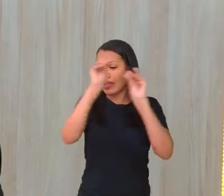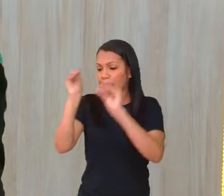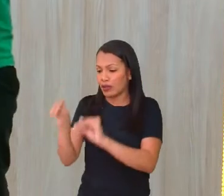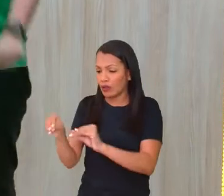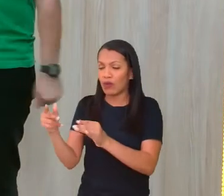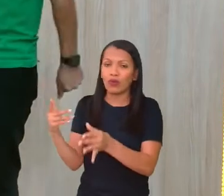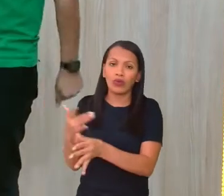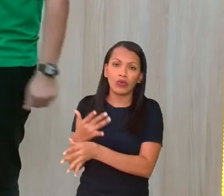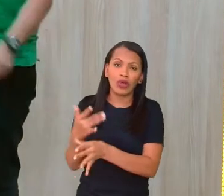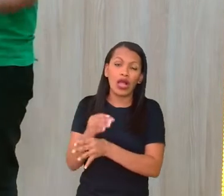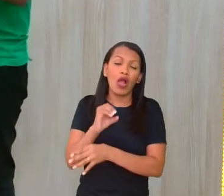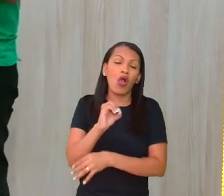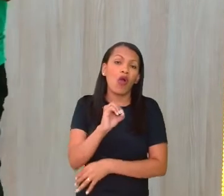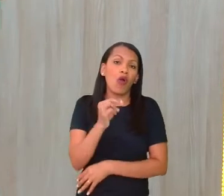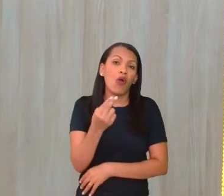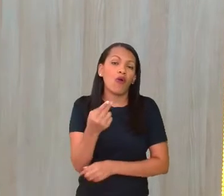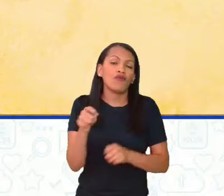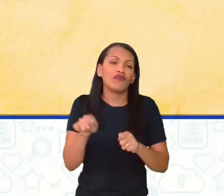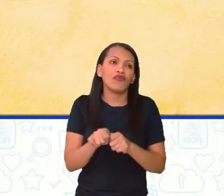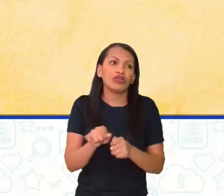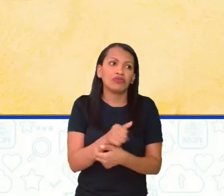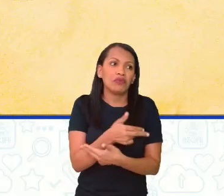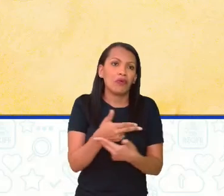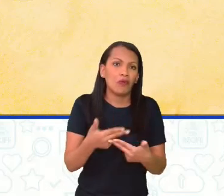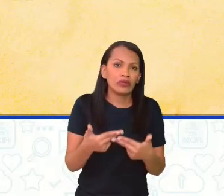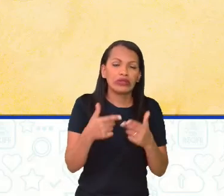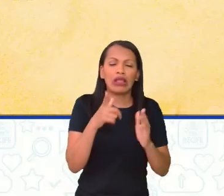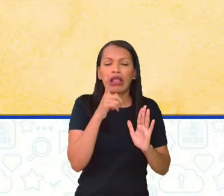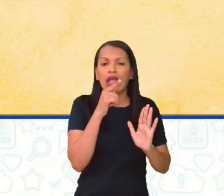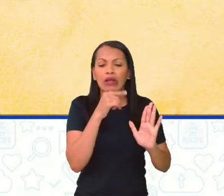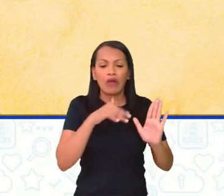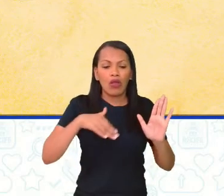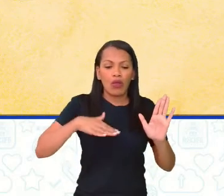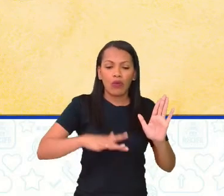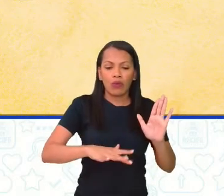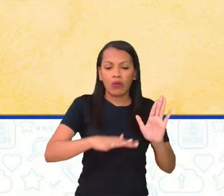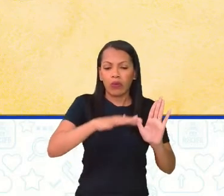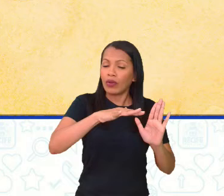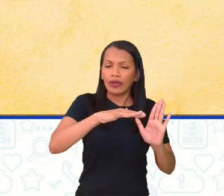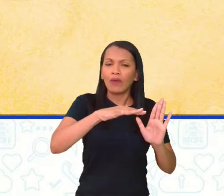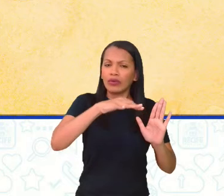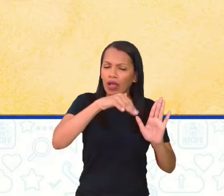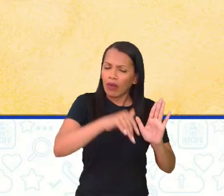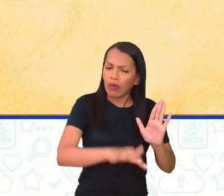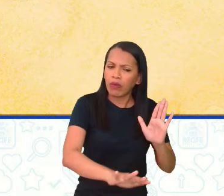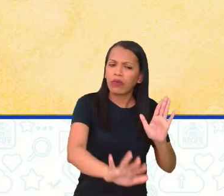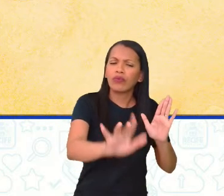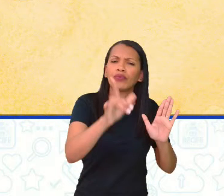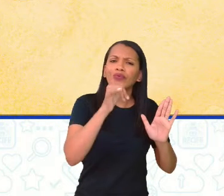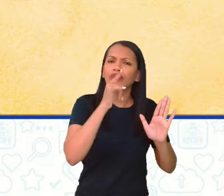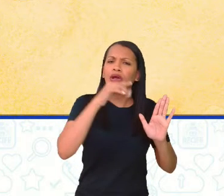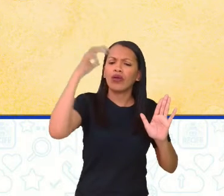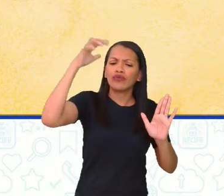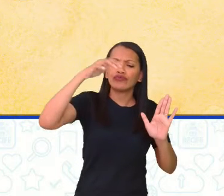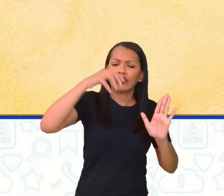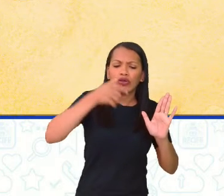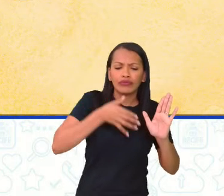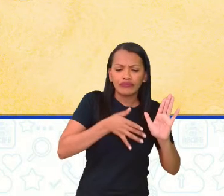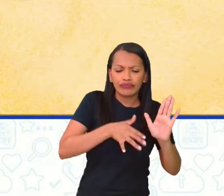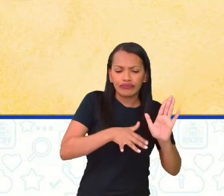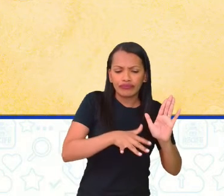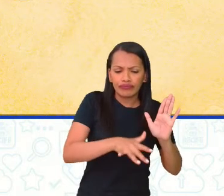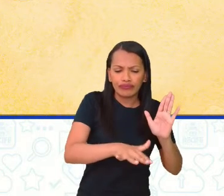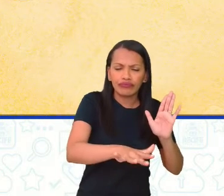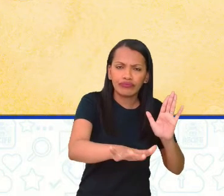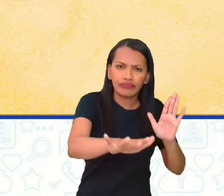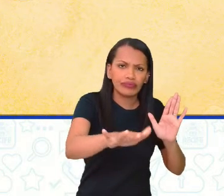o segundo, 13.2. Integrar medidas da mudança do clima nas políticas